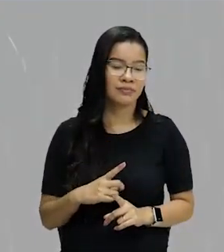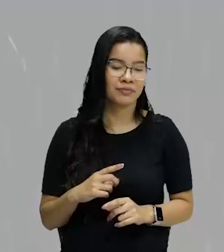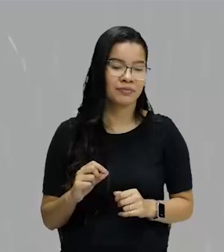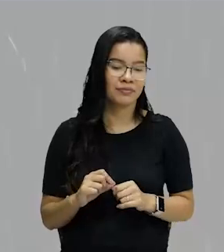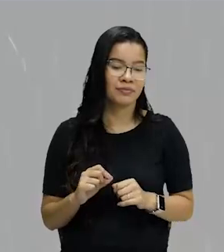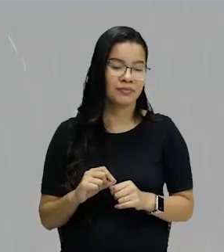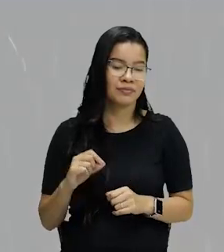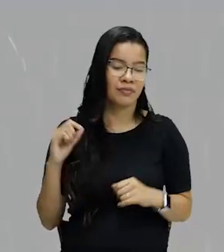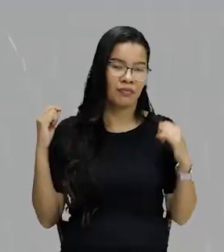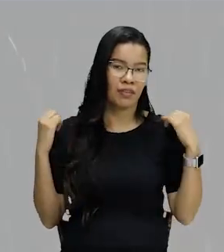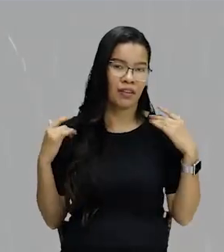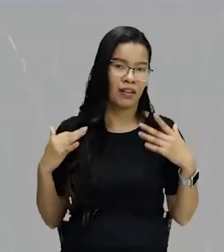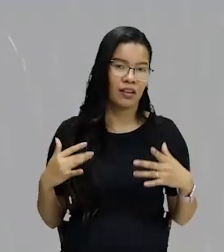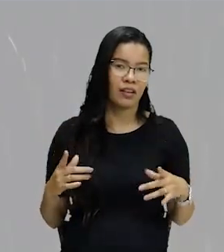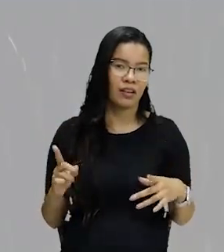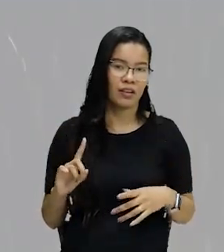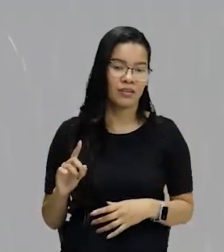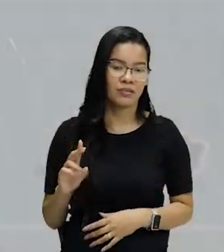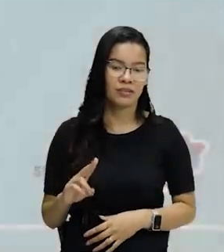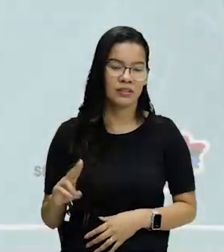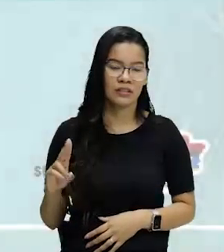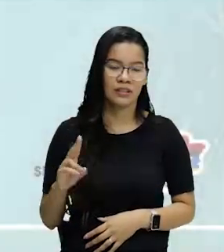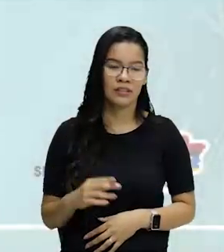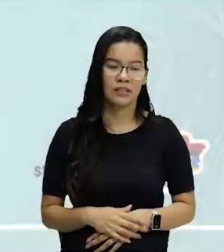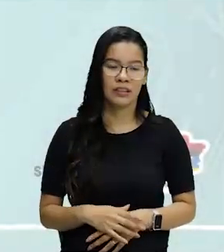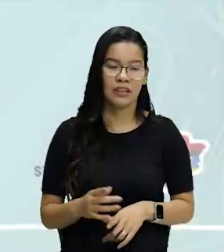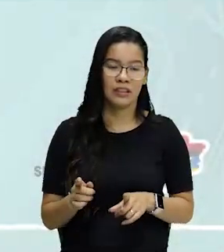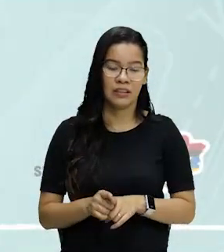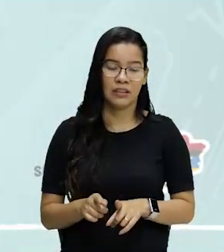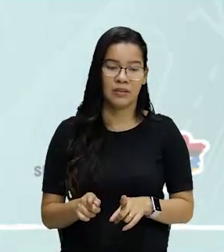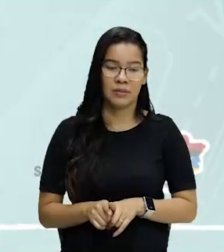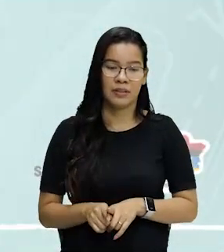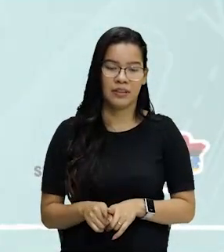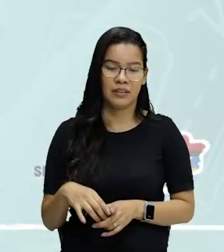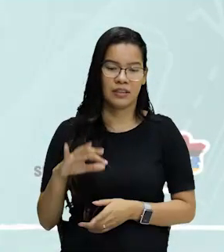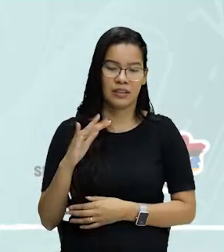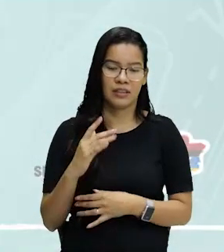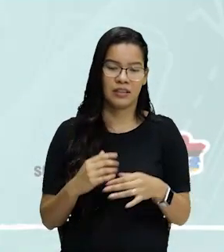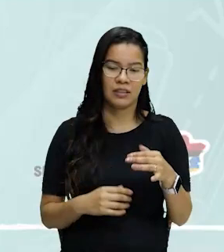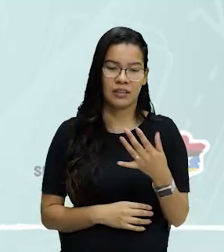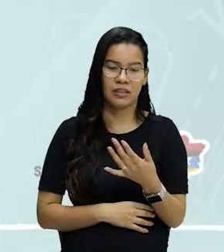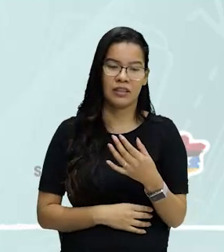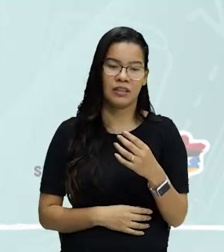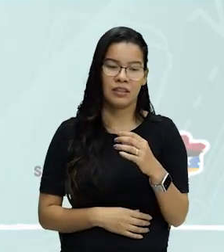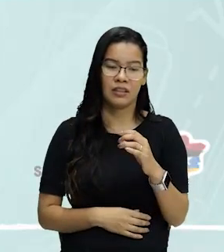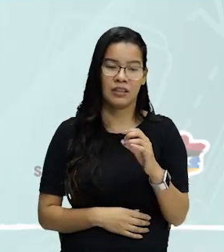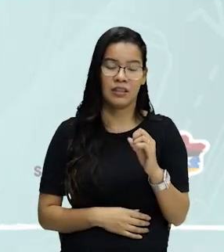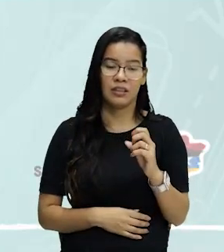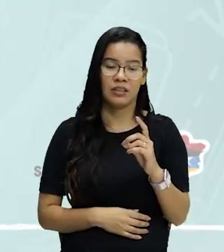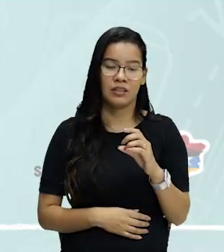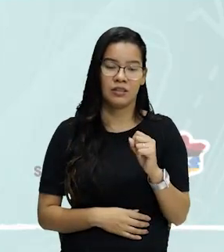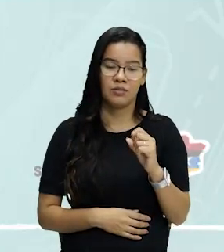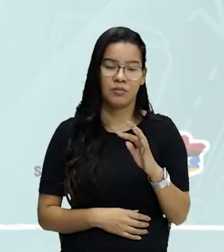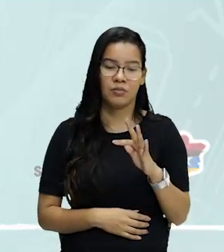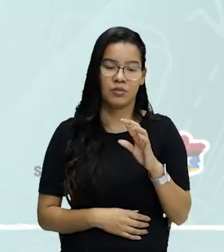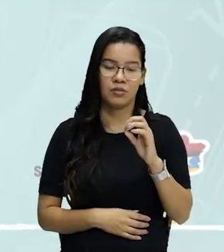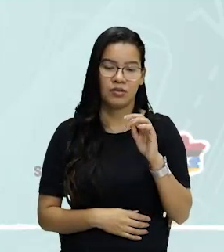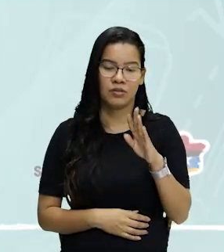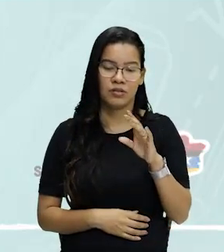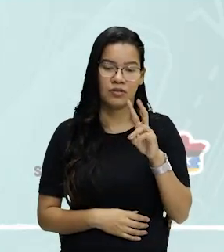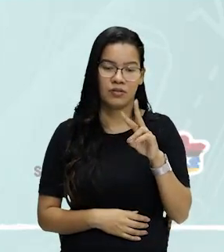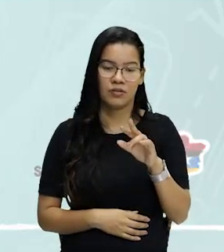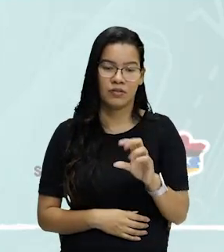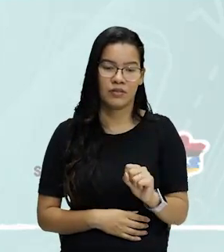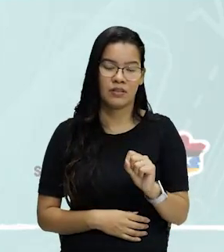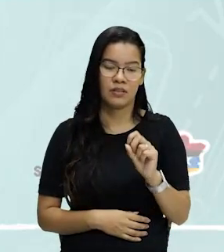o não uso de capacete. Escalada desportiva, realizada em pequenas paredes, com